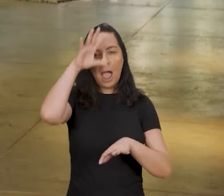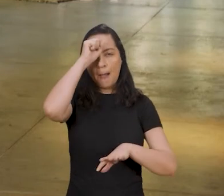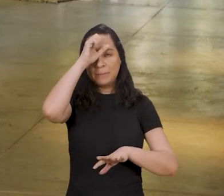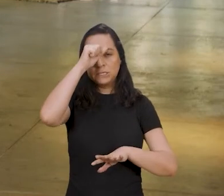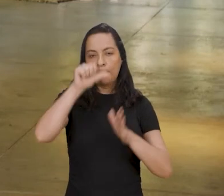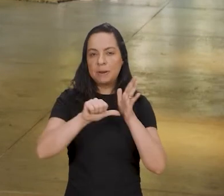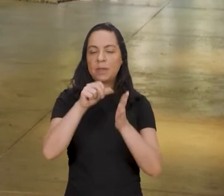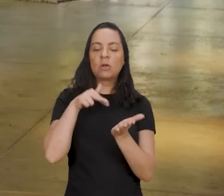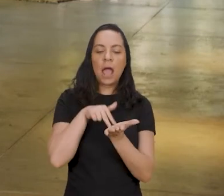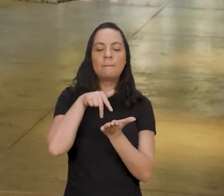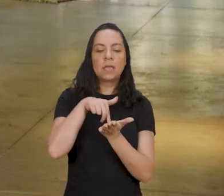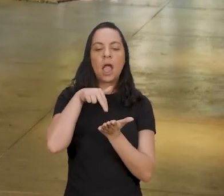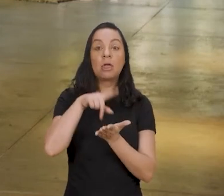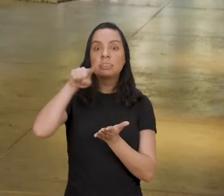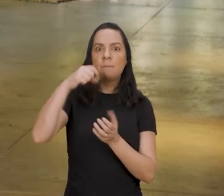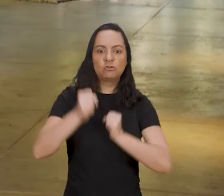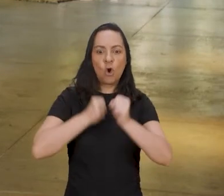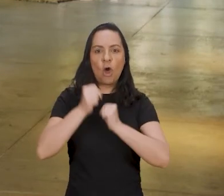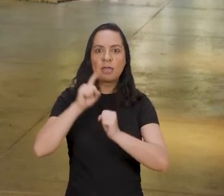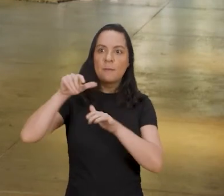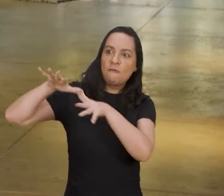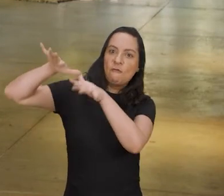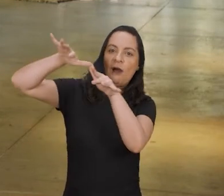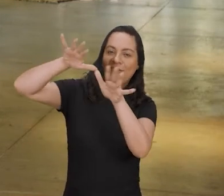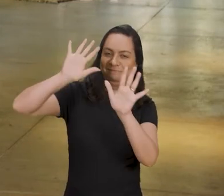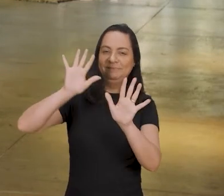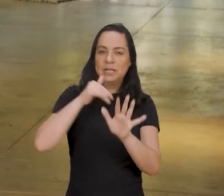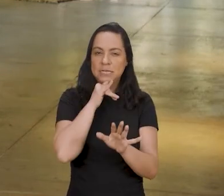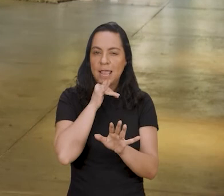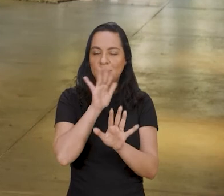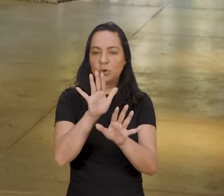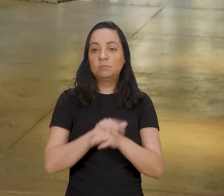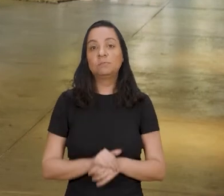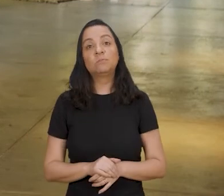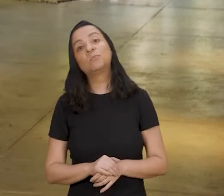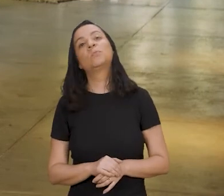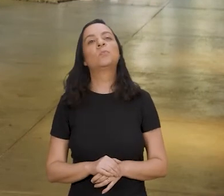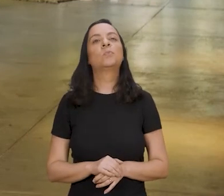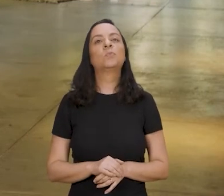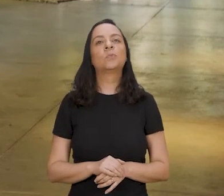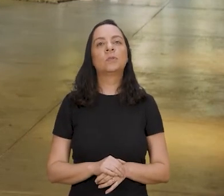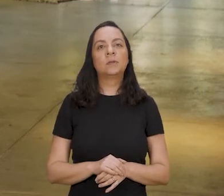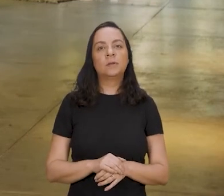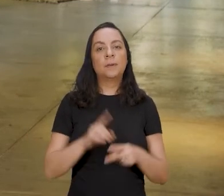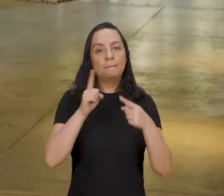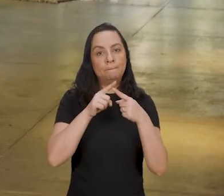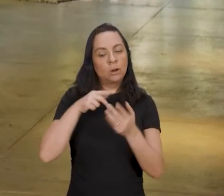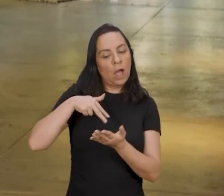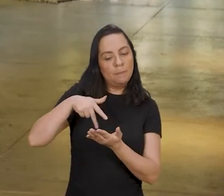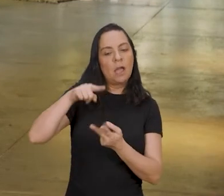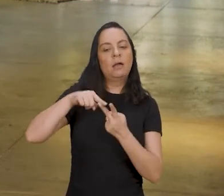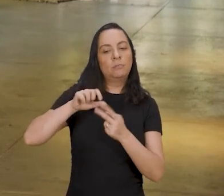depois correr e depois voar? É muito doido isso. Teoricamente deveria estar assim, né? Aprendam a caminhar,